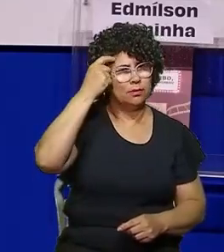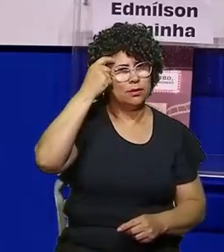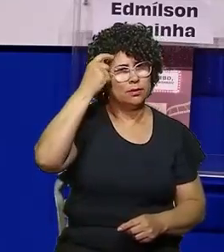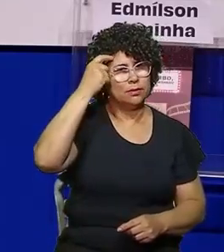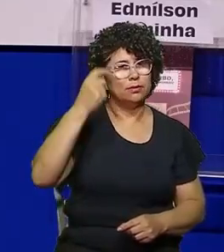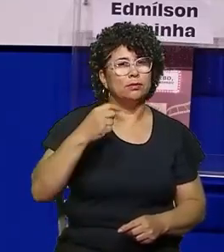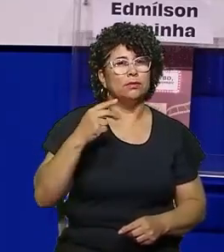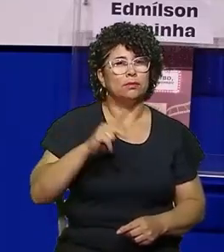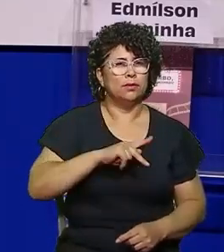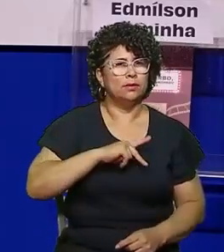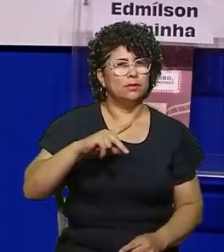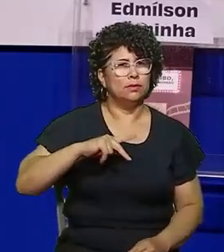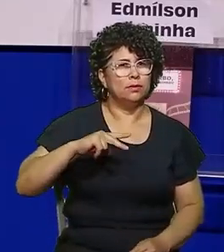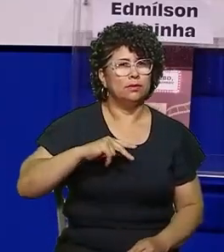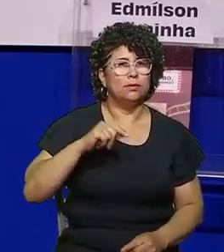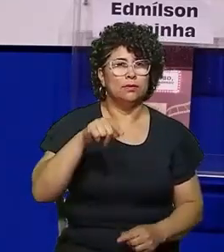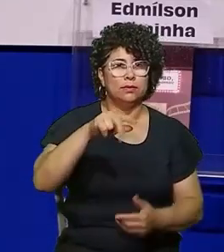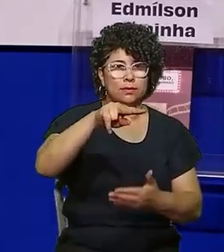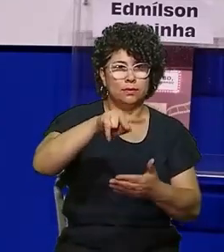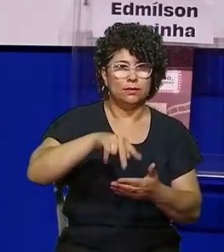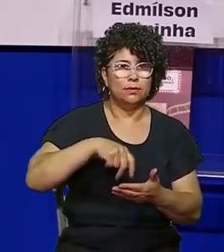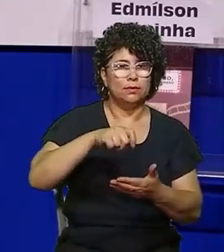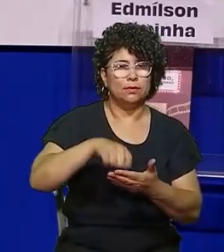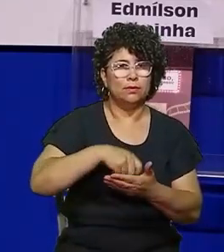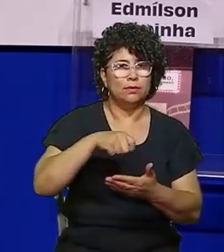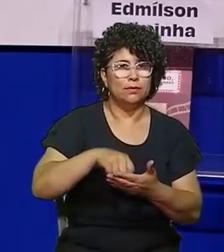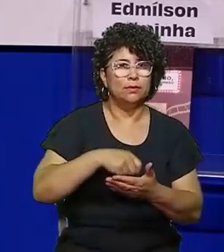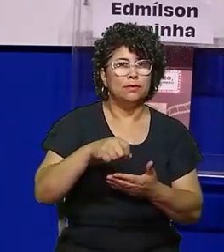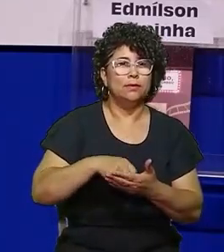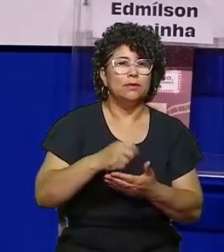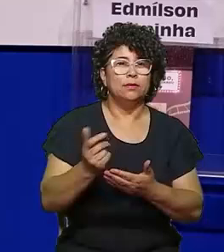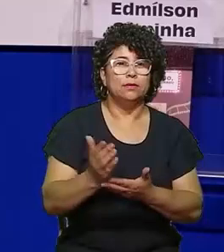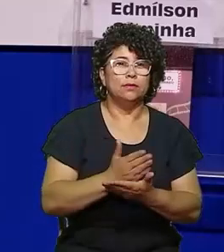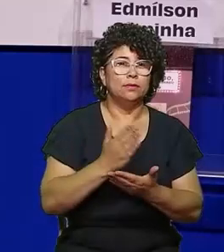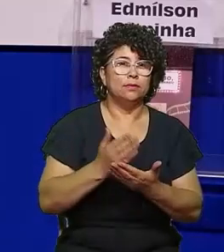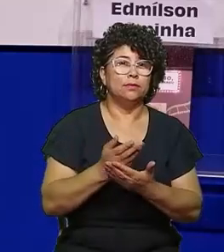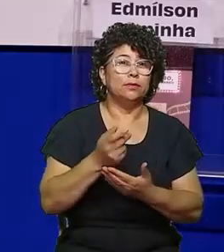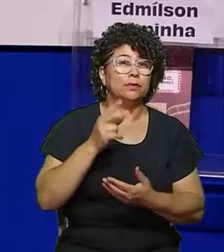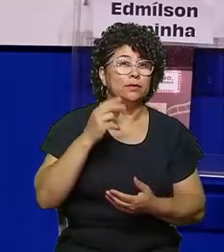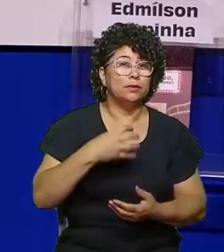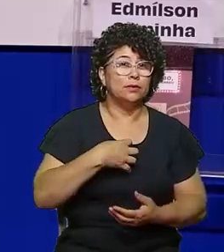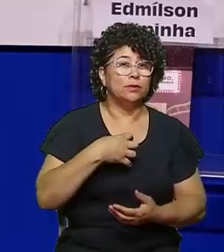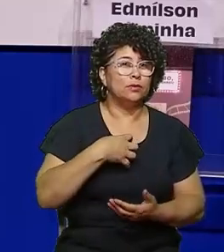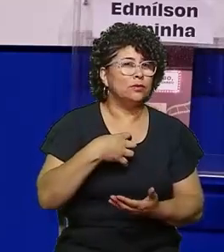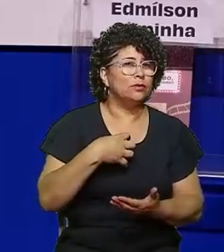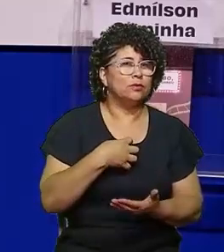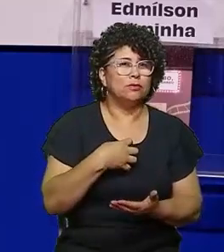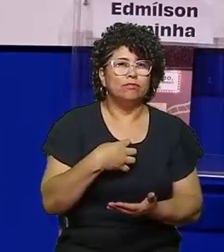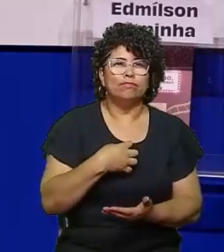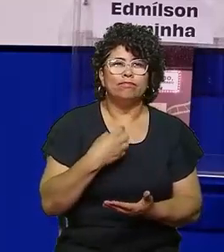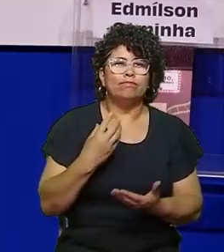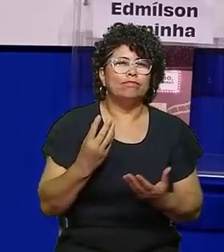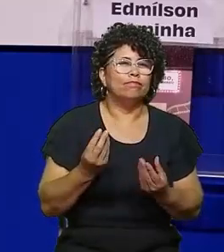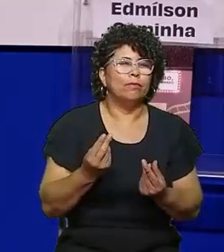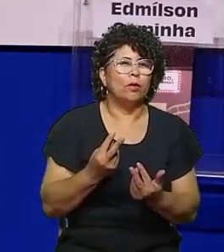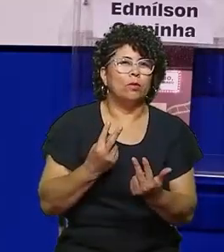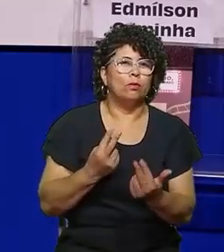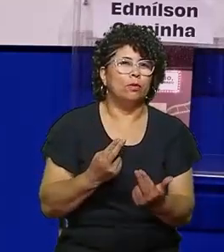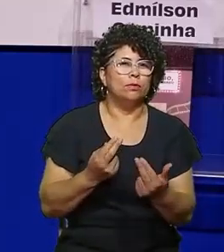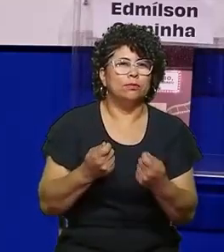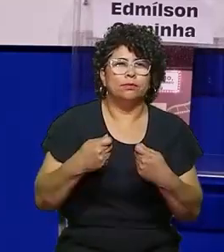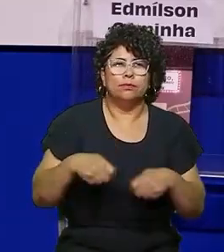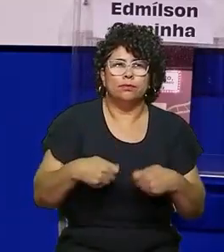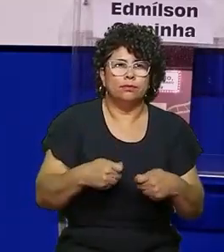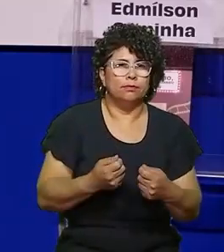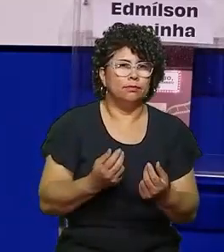quem os escreveu. Algumas ilusões feneceram, mas o sentimento moral é o mesmo, e está dito necessário.